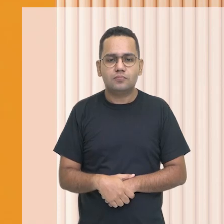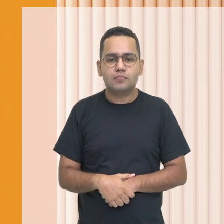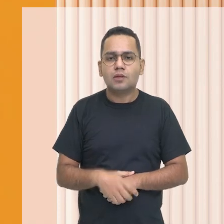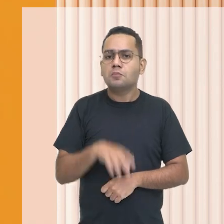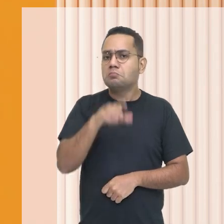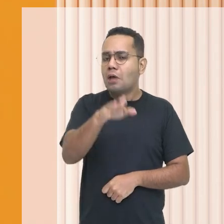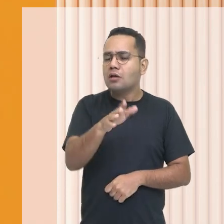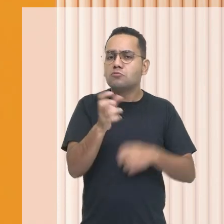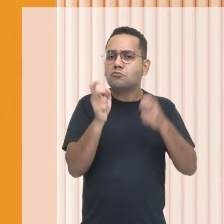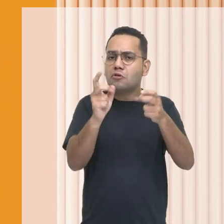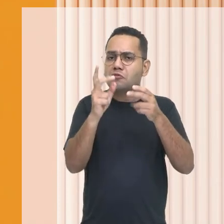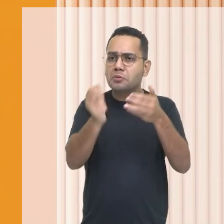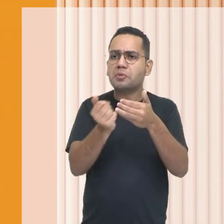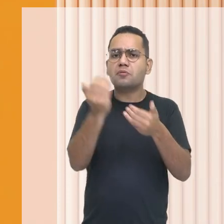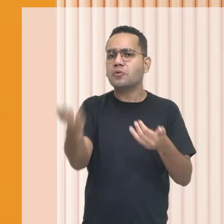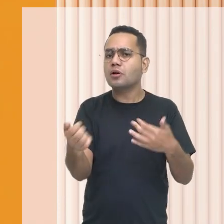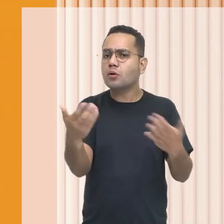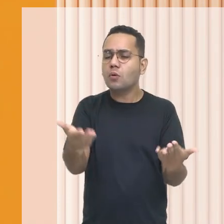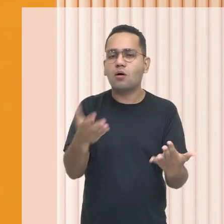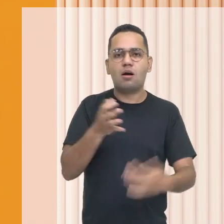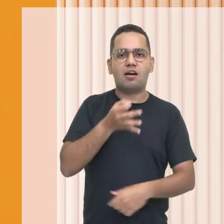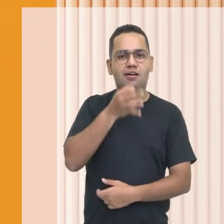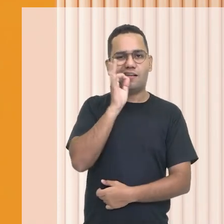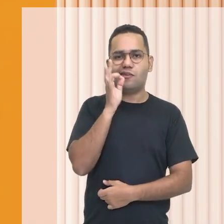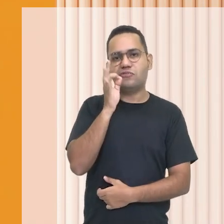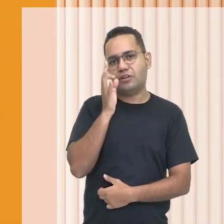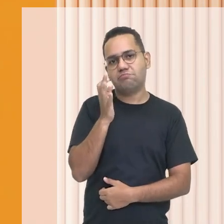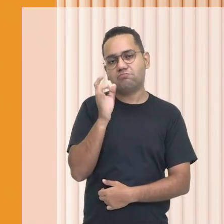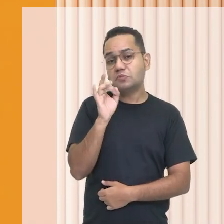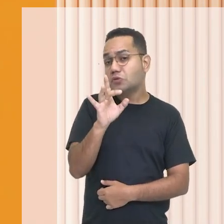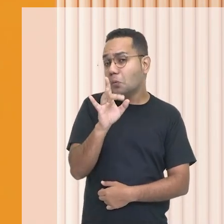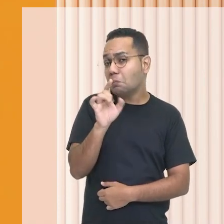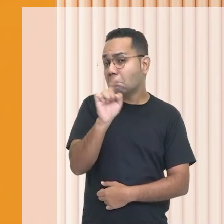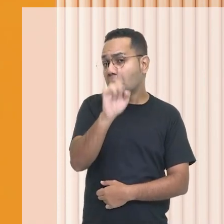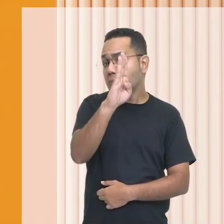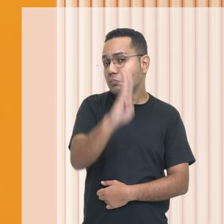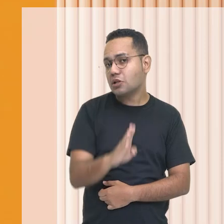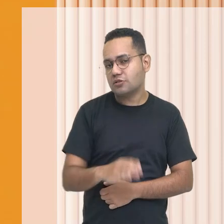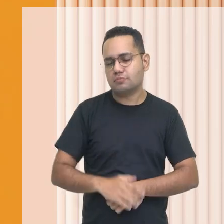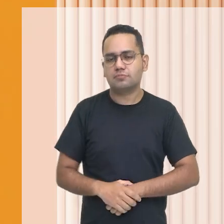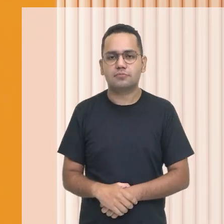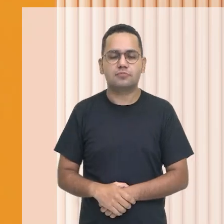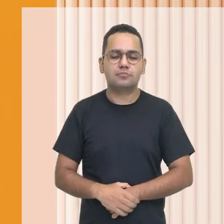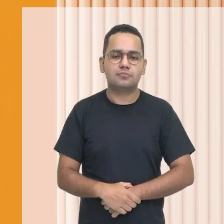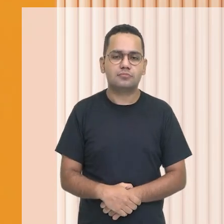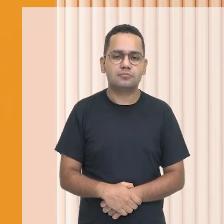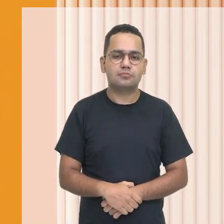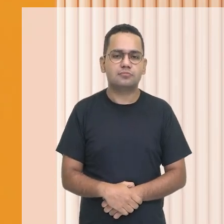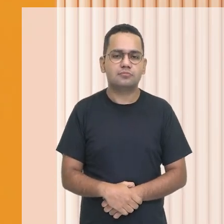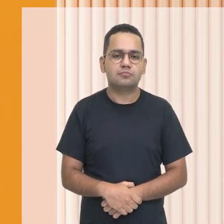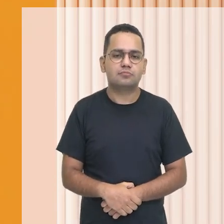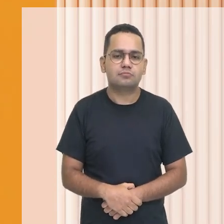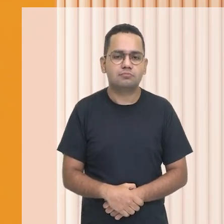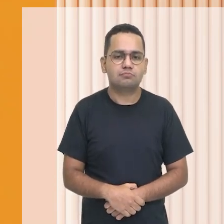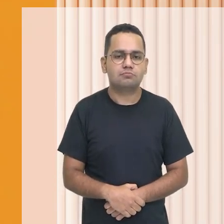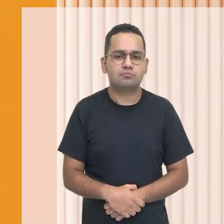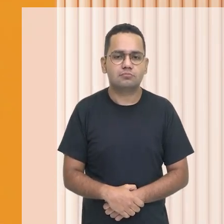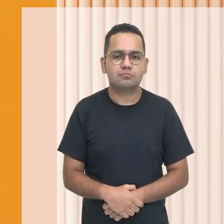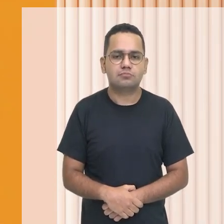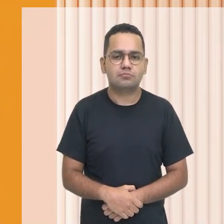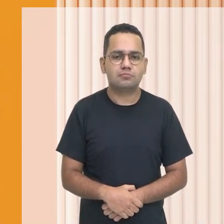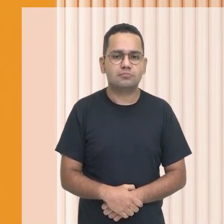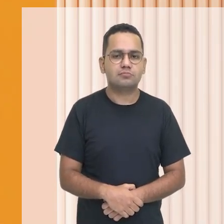o café. Então, a partir do momento, né, em que o